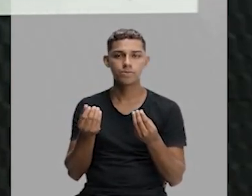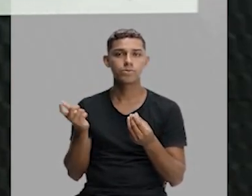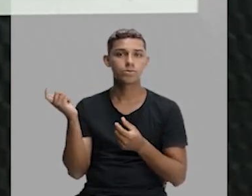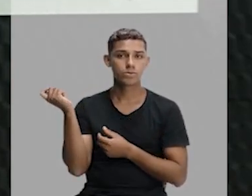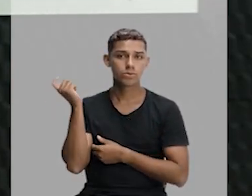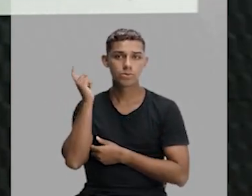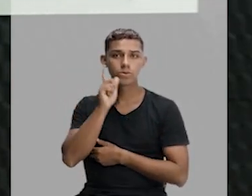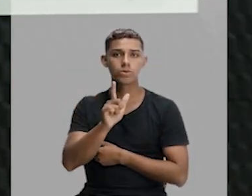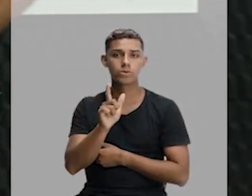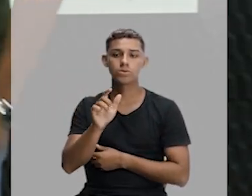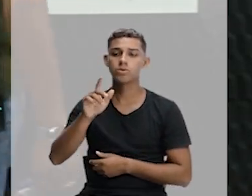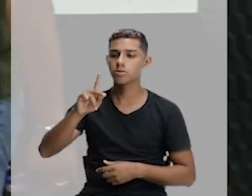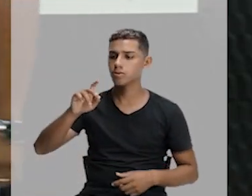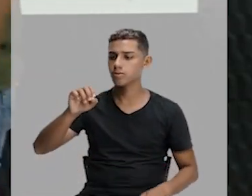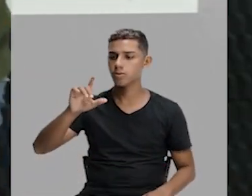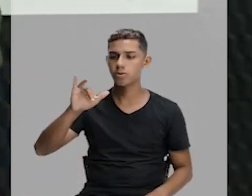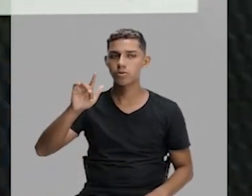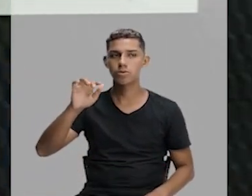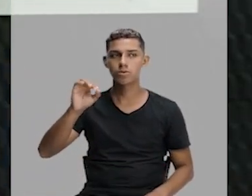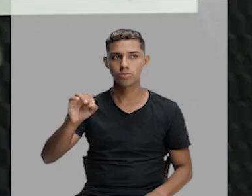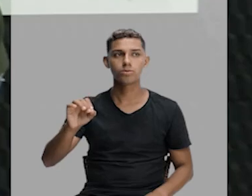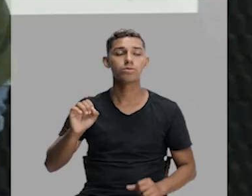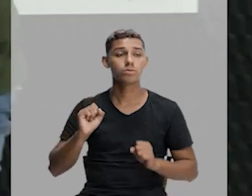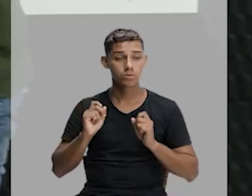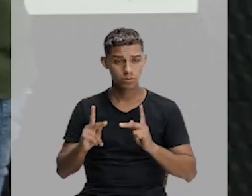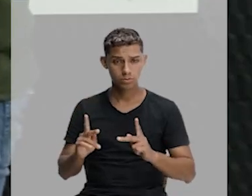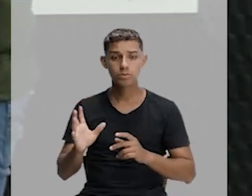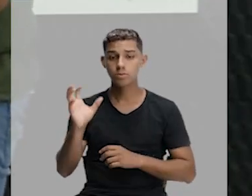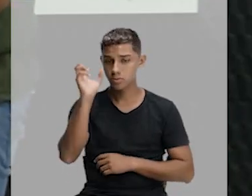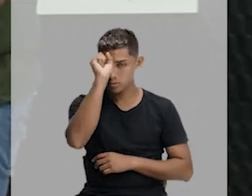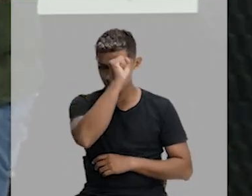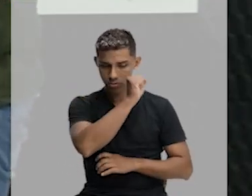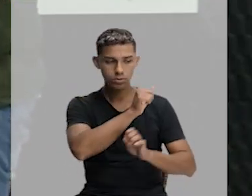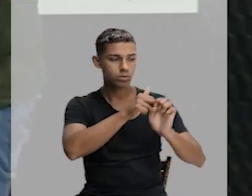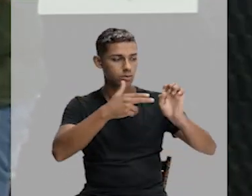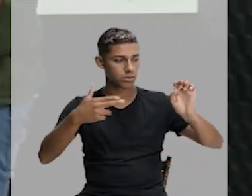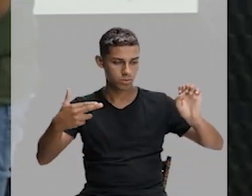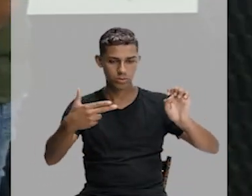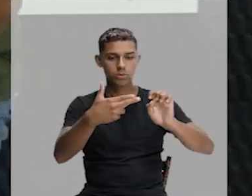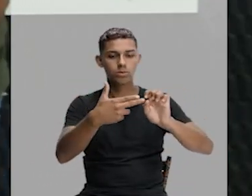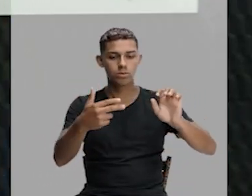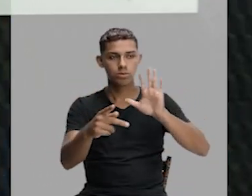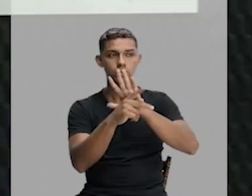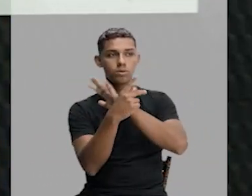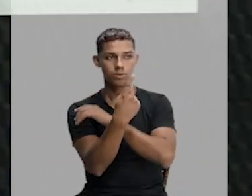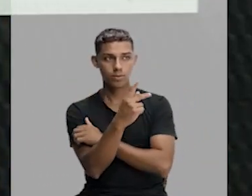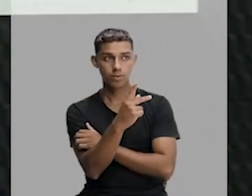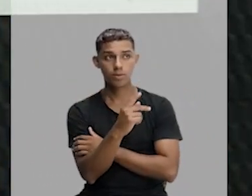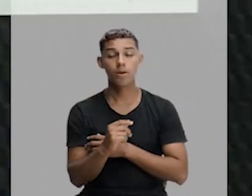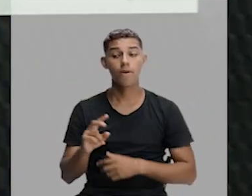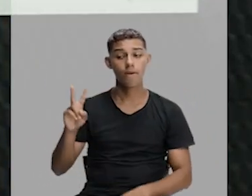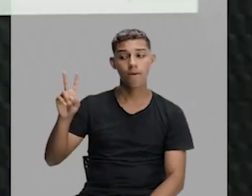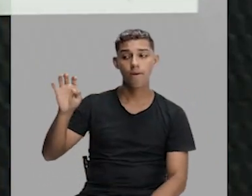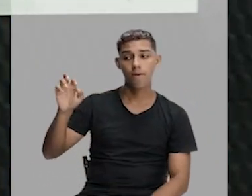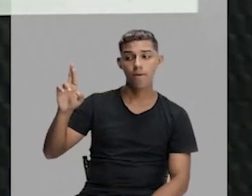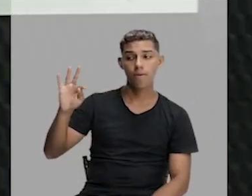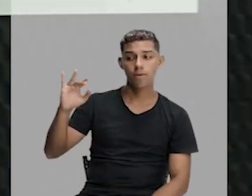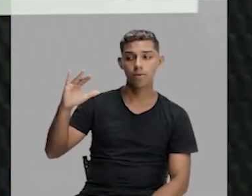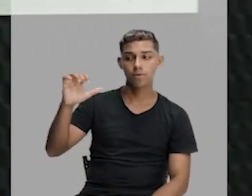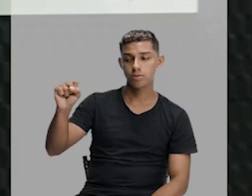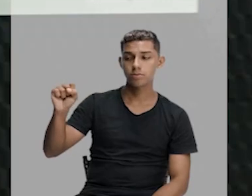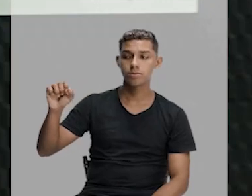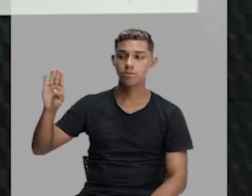polígono. Beleza? Então são os elementos aqui que compõem um polígono. Os vértices da